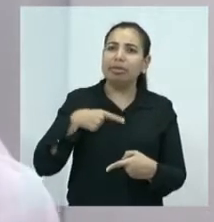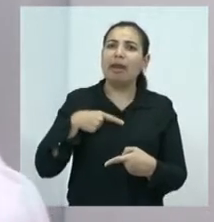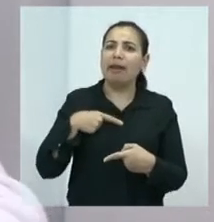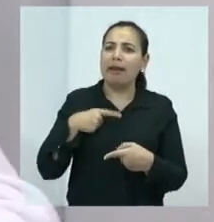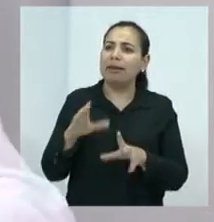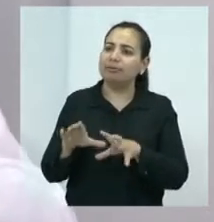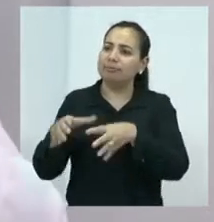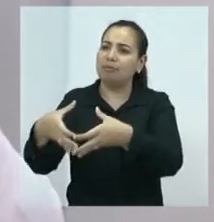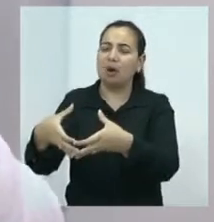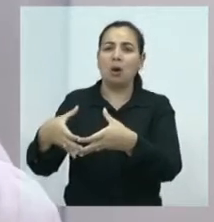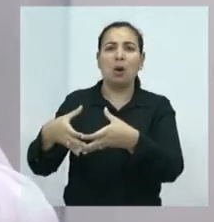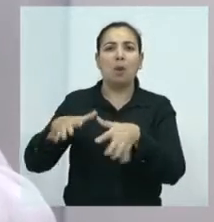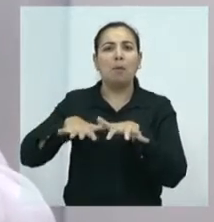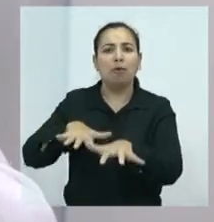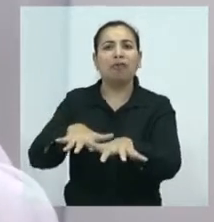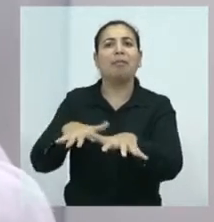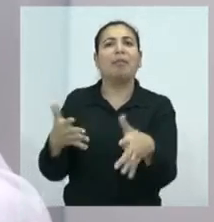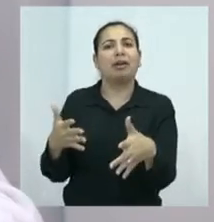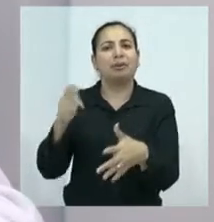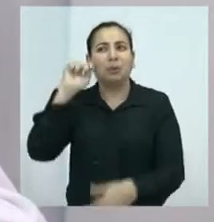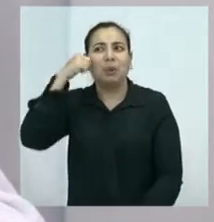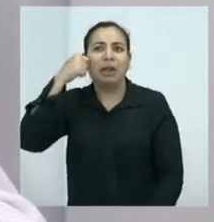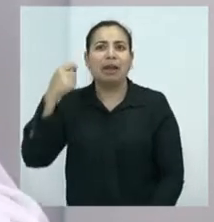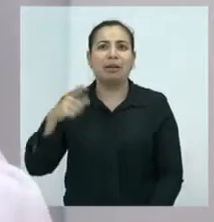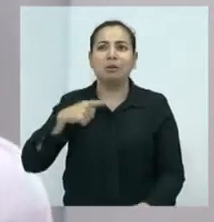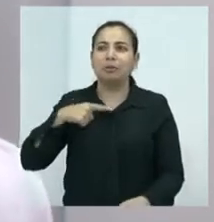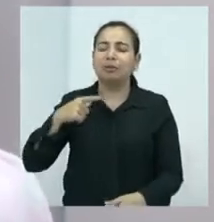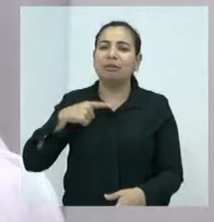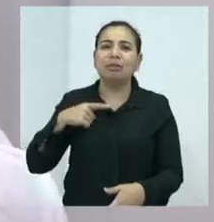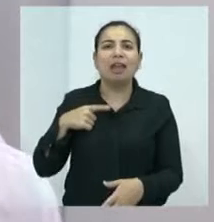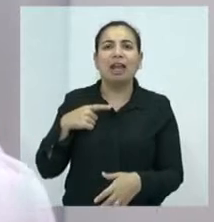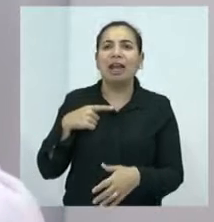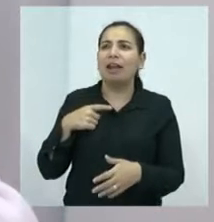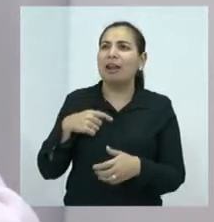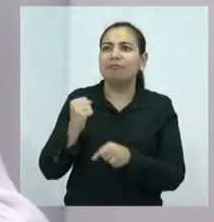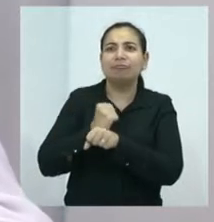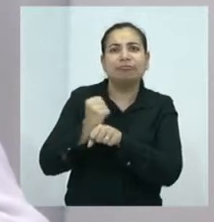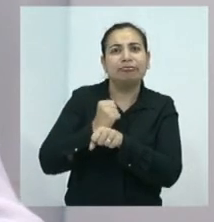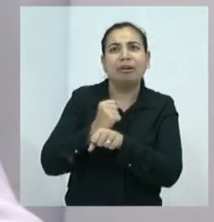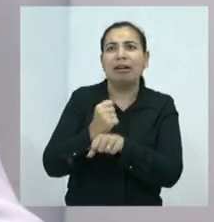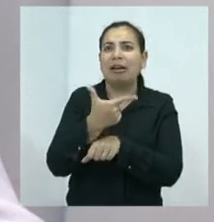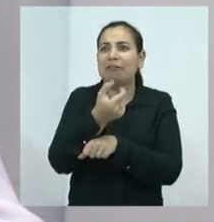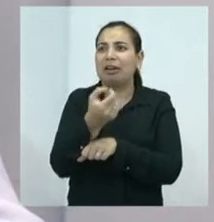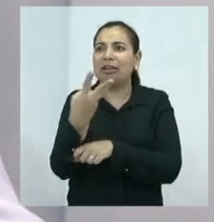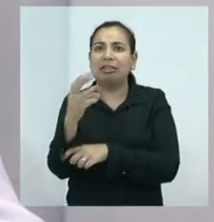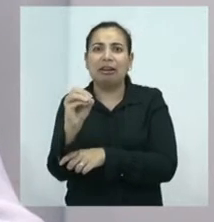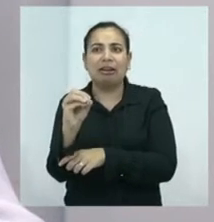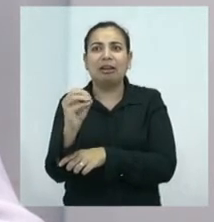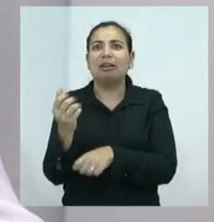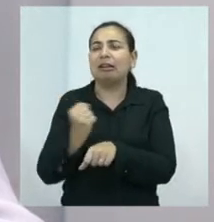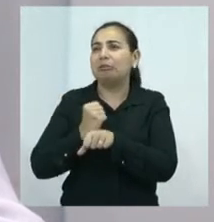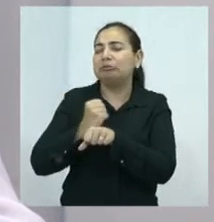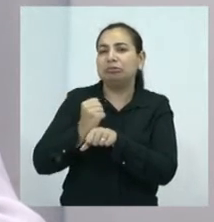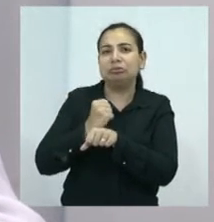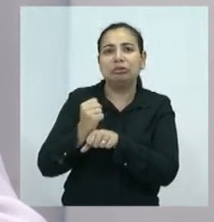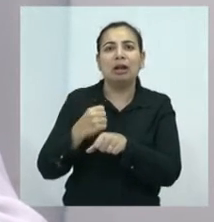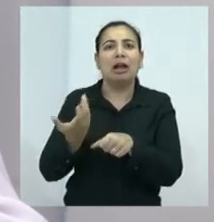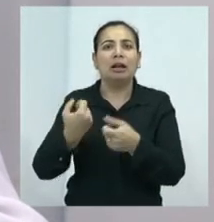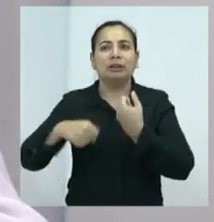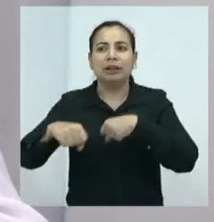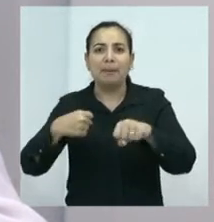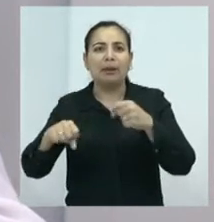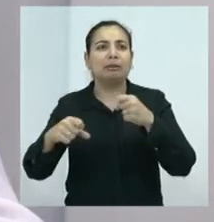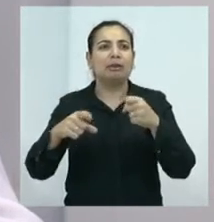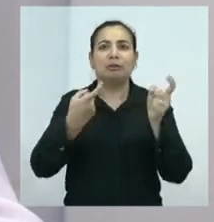há séculos, vêm há anos, 20, 30, 25, 30 anos, discutindo e debatendo questões. Então, eu acho que